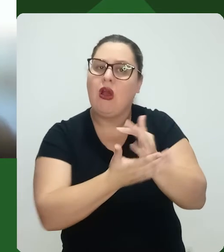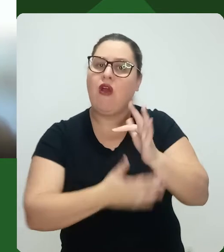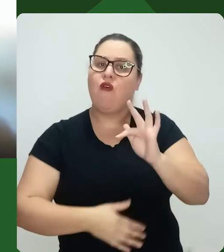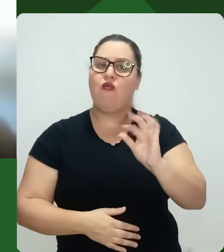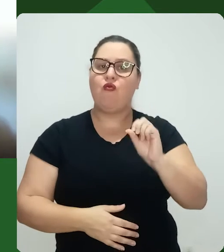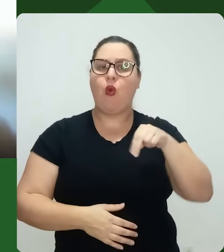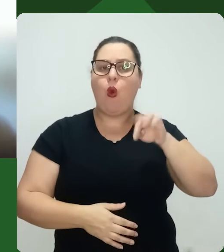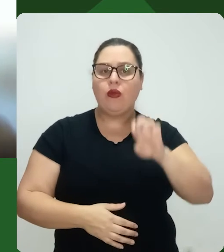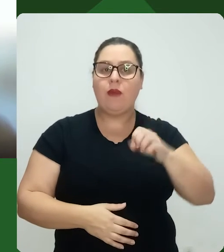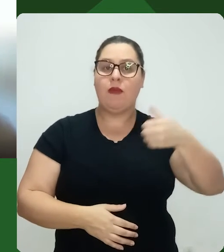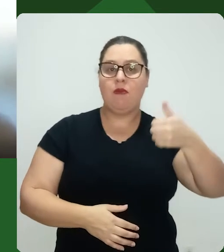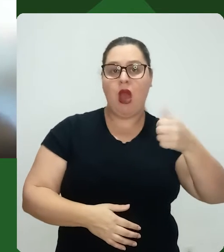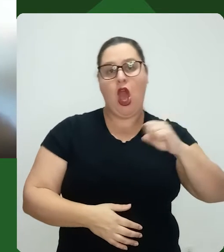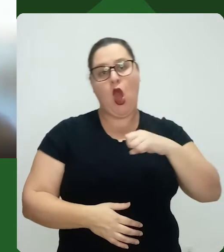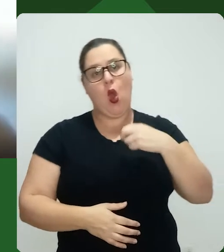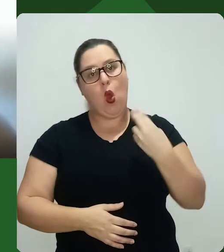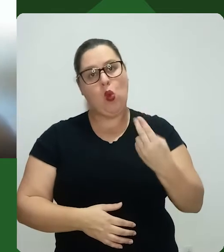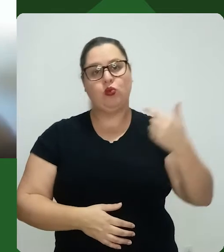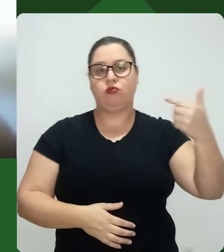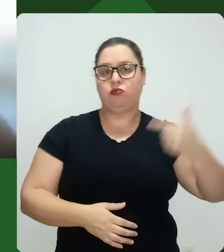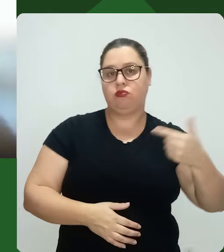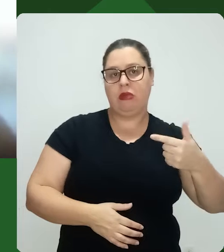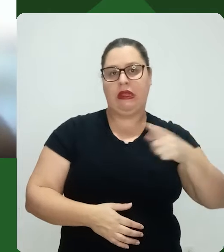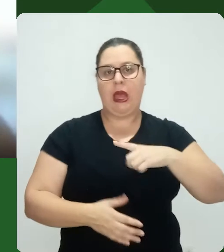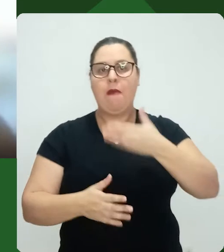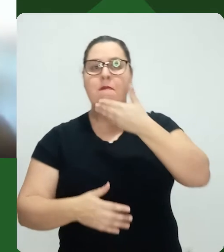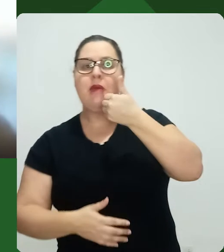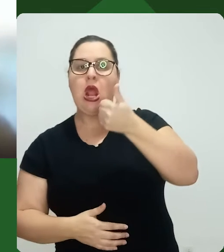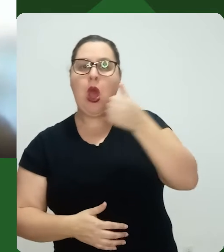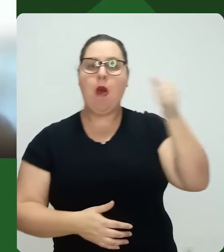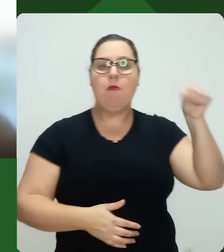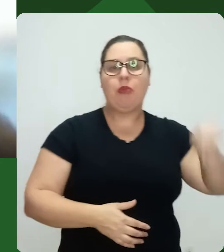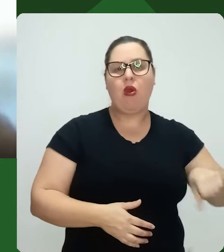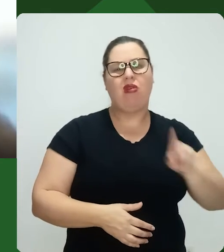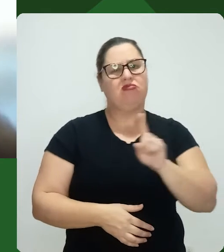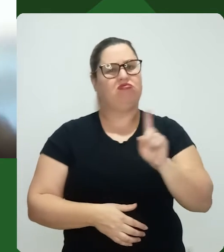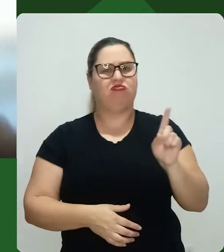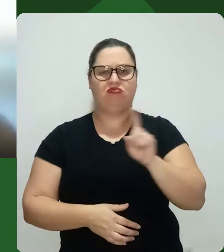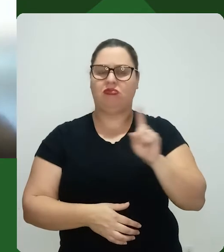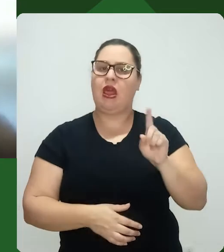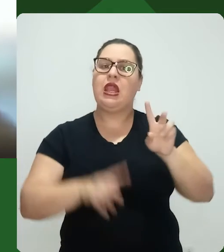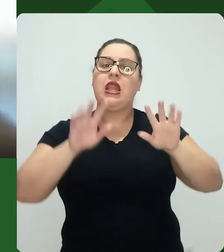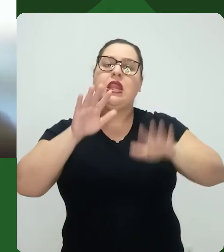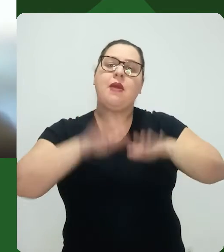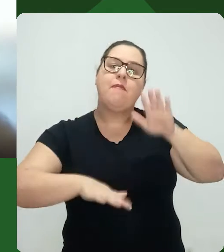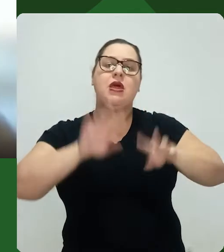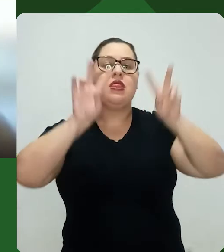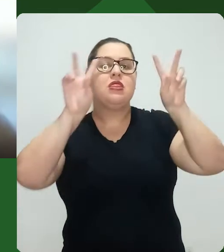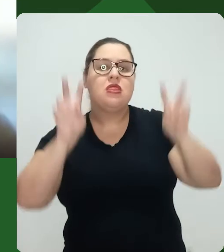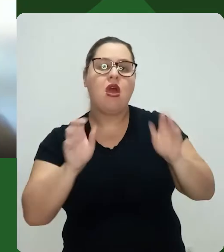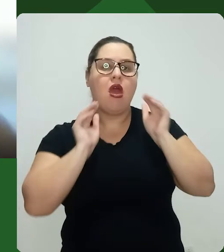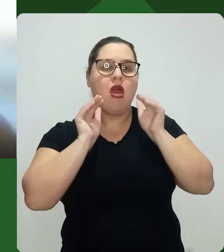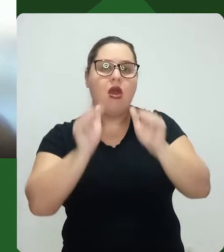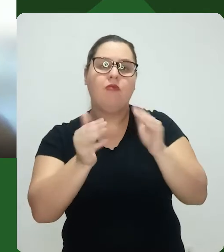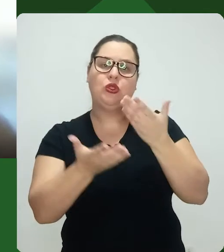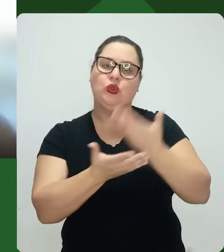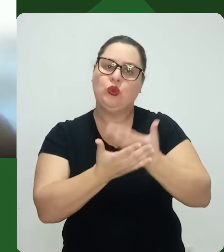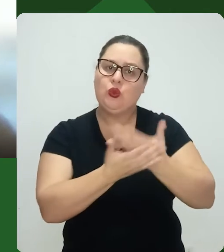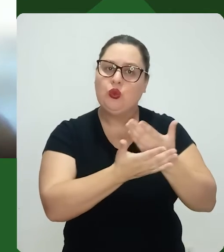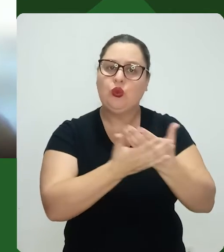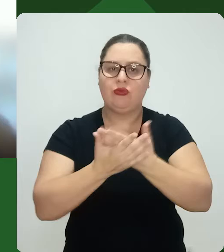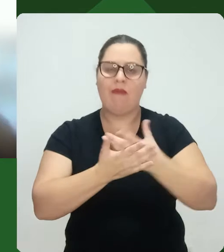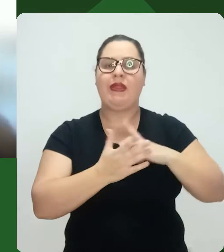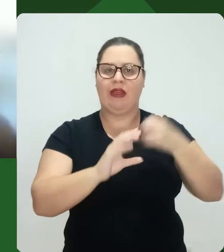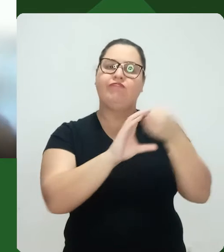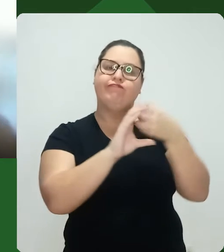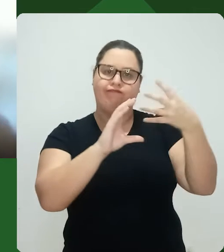a partir de fontes primárias ou secundárias, né? Não necessariamente uma é melhor ou pior que a outra, depende do tema de